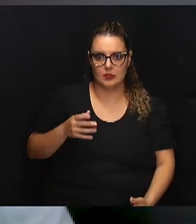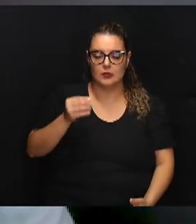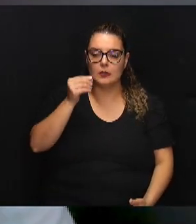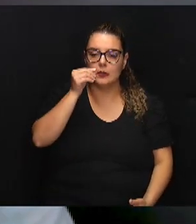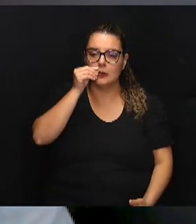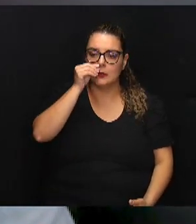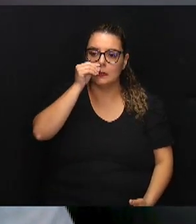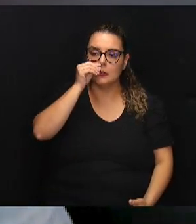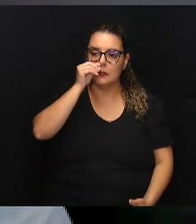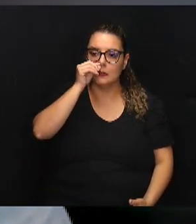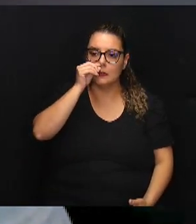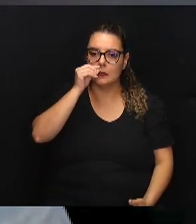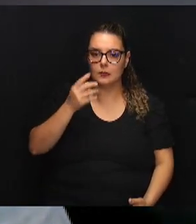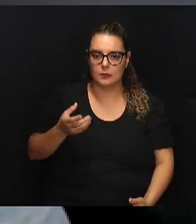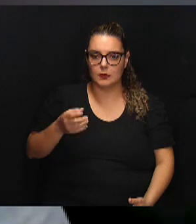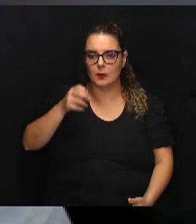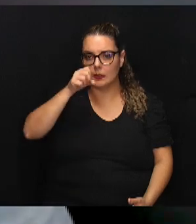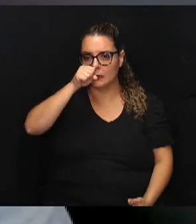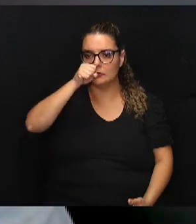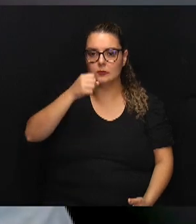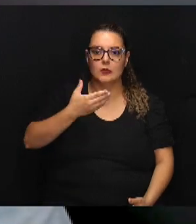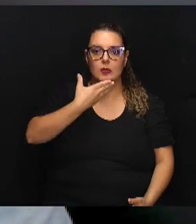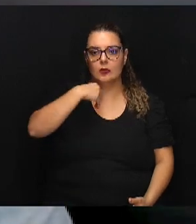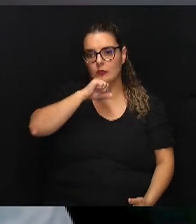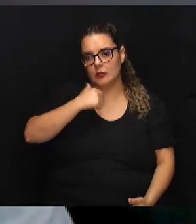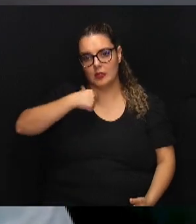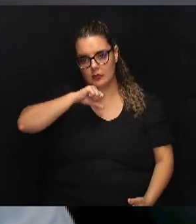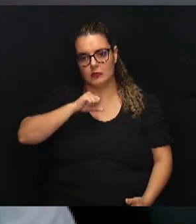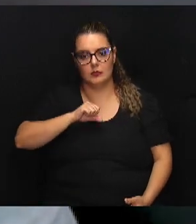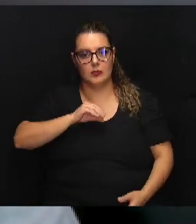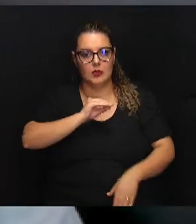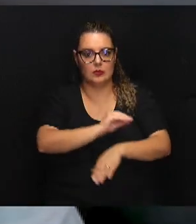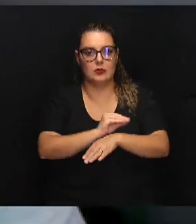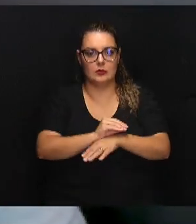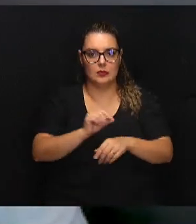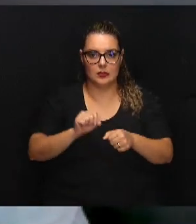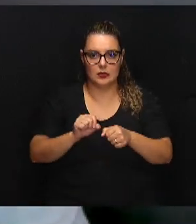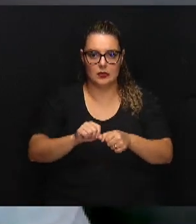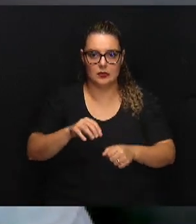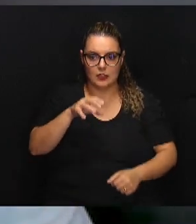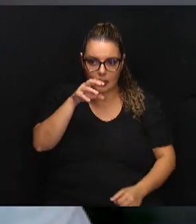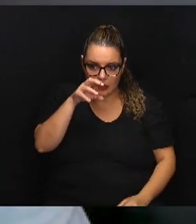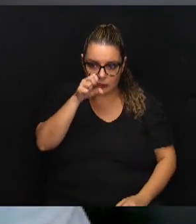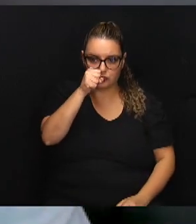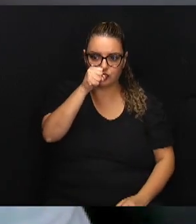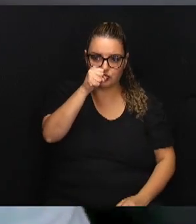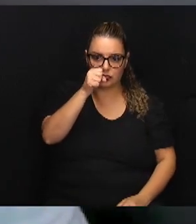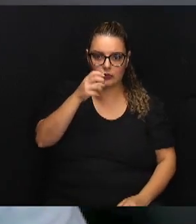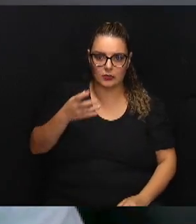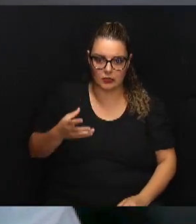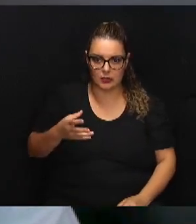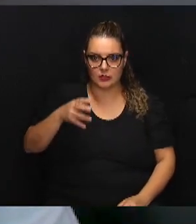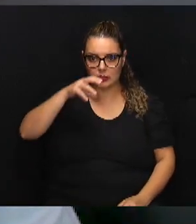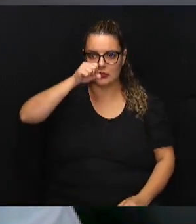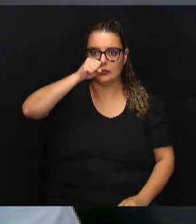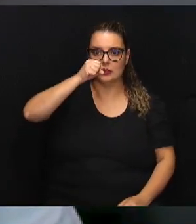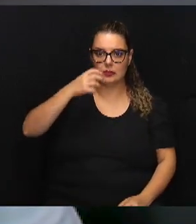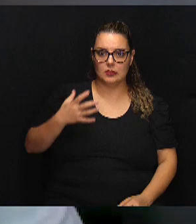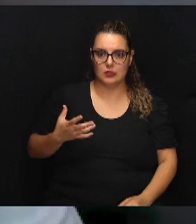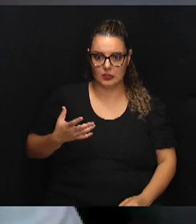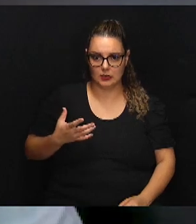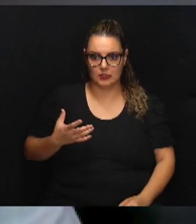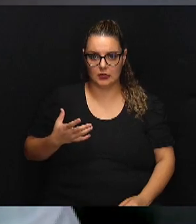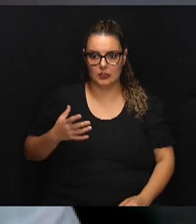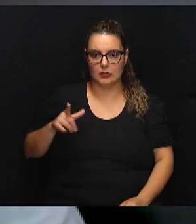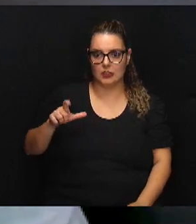do nariz. Ou o pai ou a mãe ou o cuidador pode fazer. Só tomar cuidado se for usar um desses frasquinhos que você coloca no nariz e aperta para lavar, que é